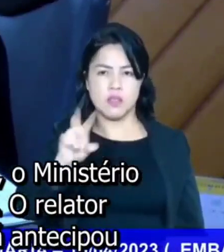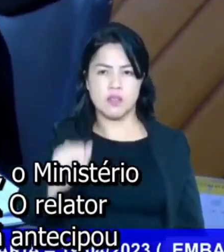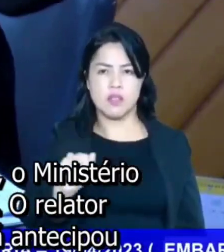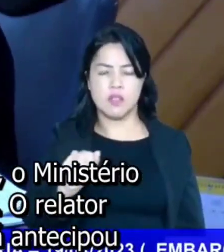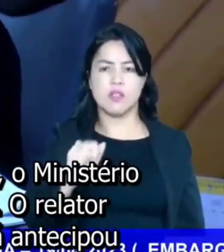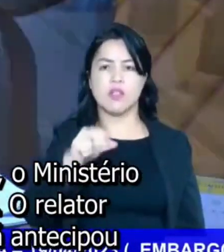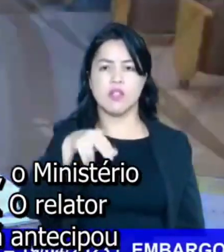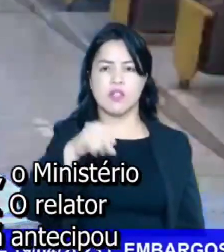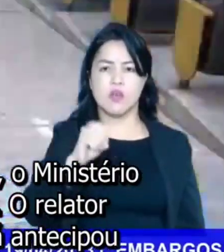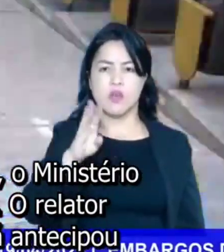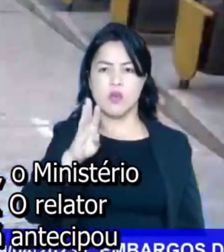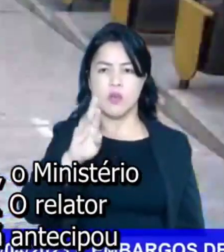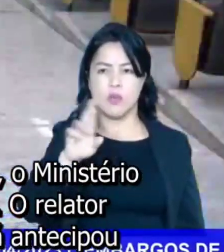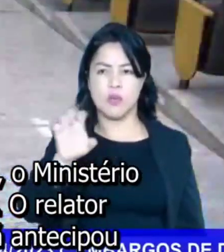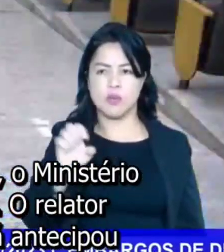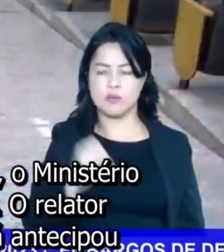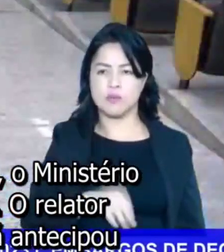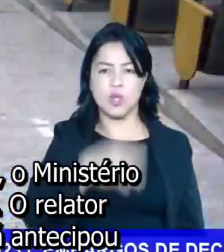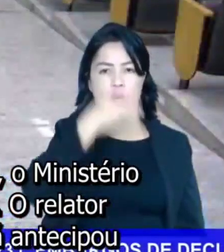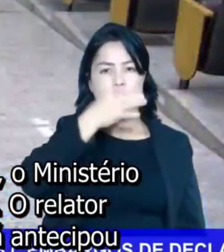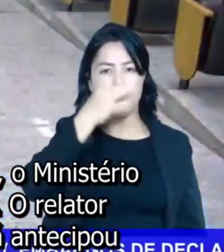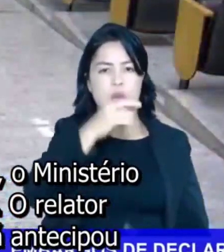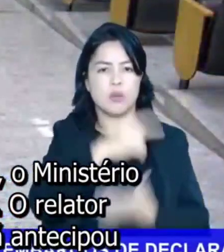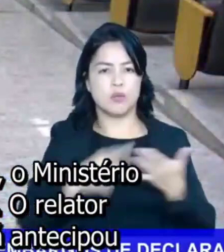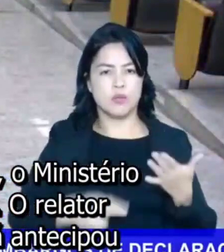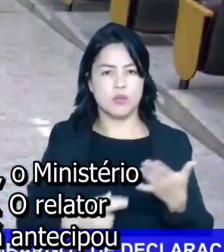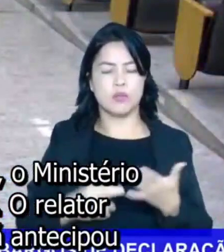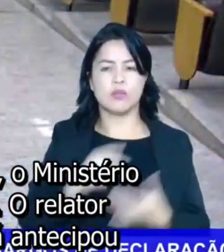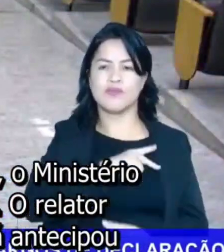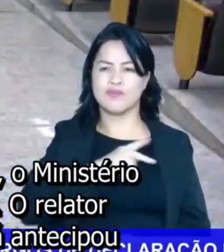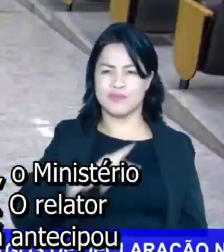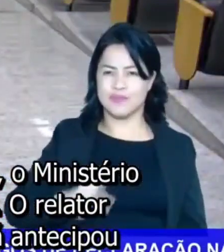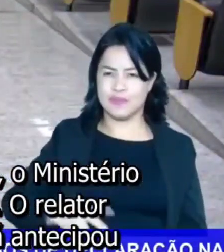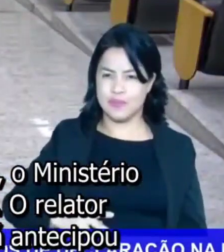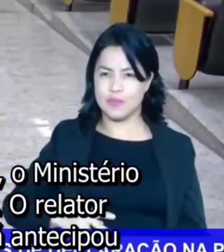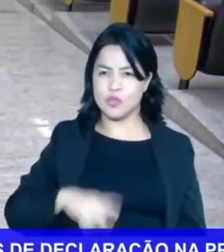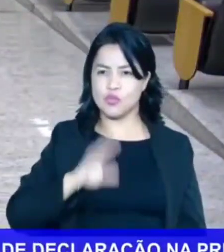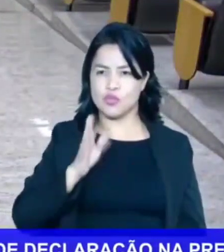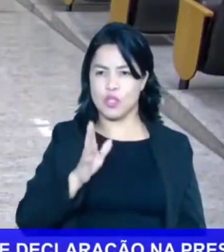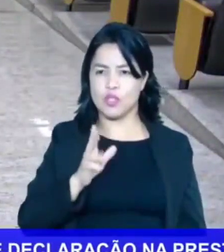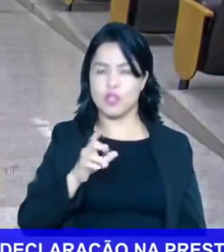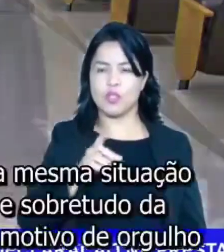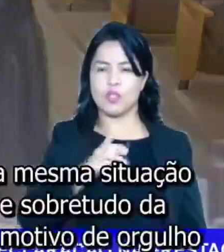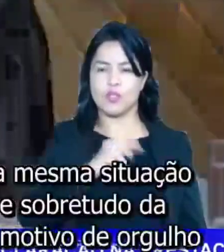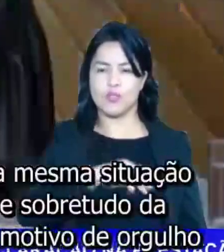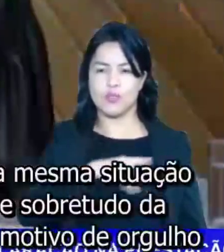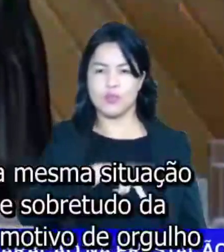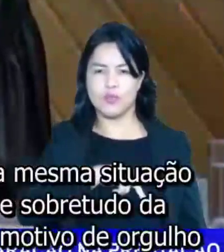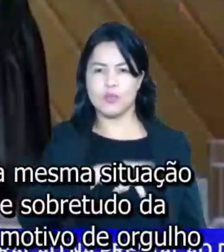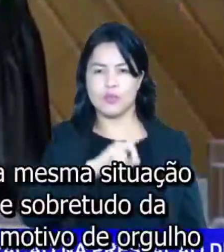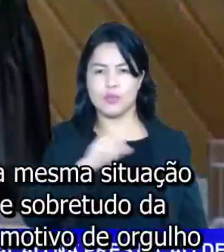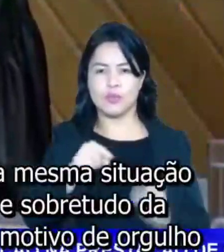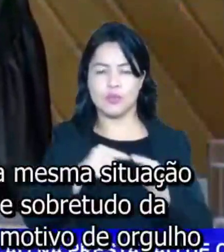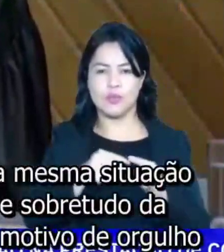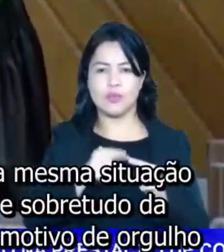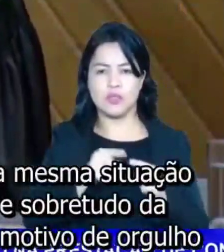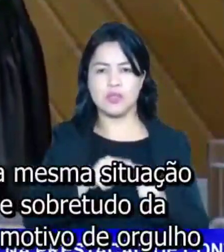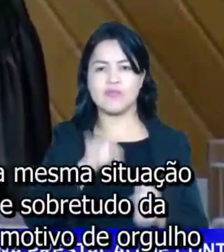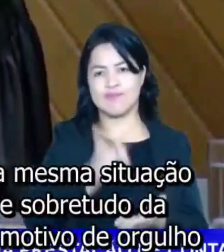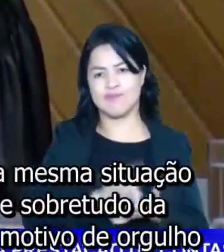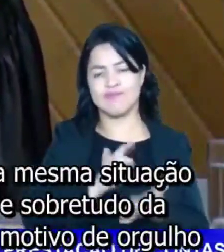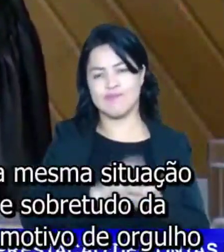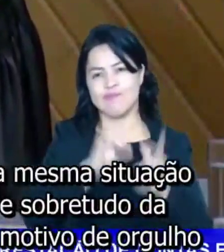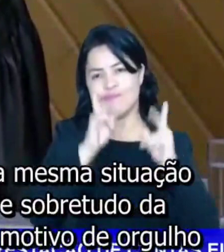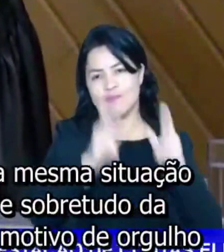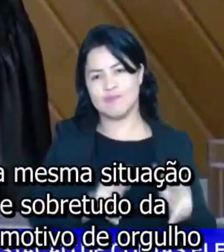com a palavra. Presidente, Imagem o do doutor Pablo plenário. já antecipou, e este embargo de declaração é A sua exatamente